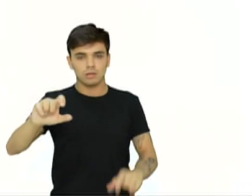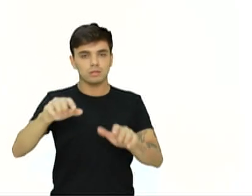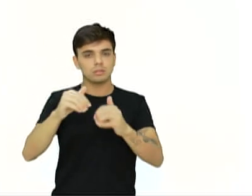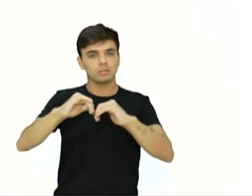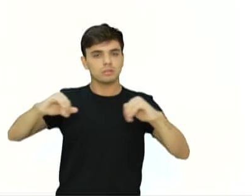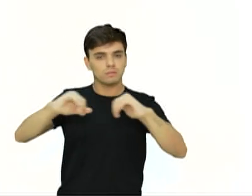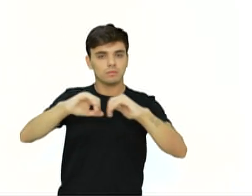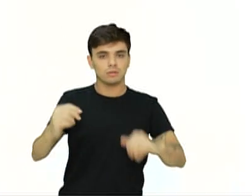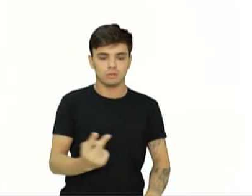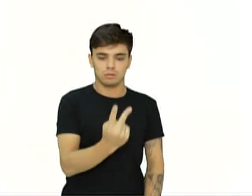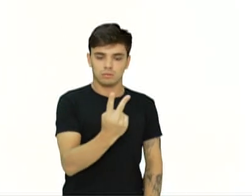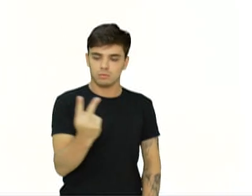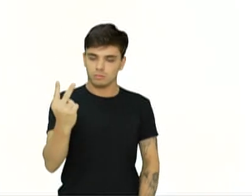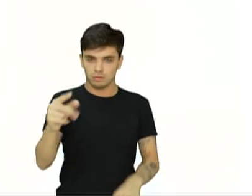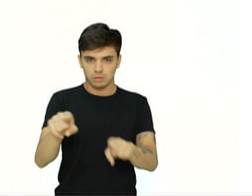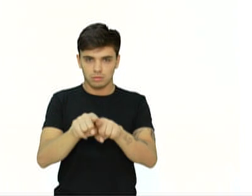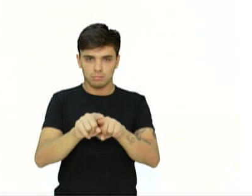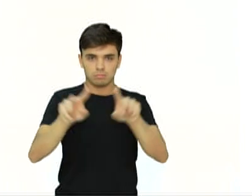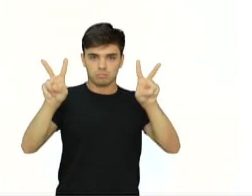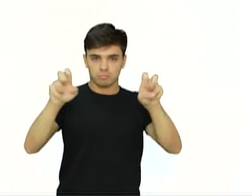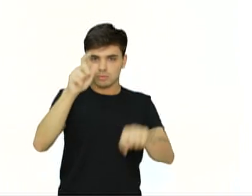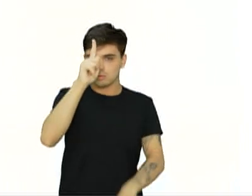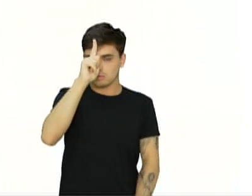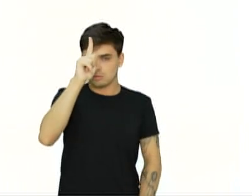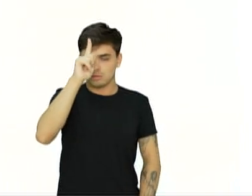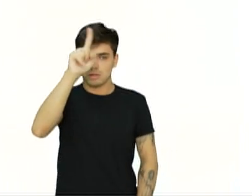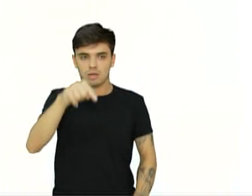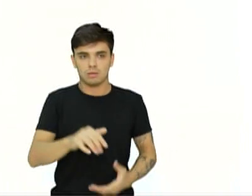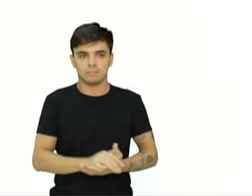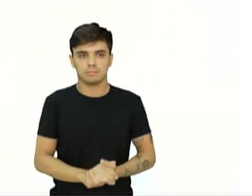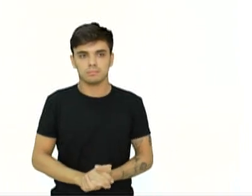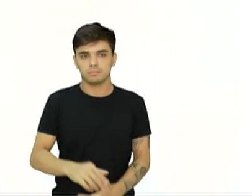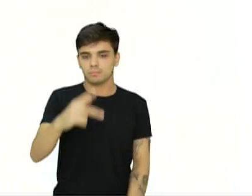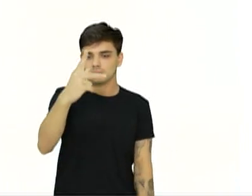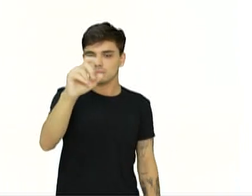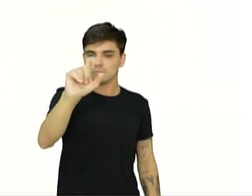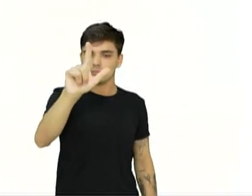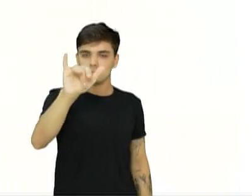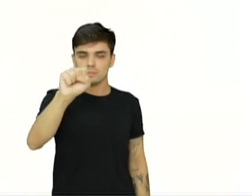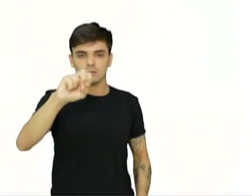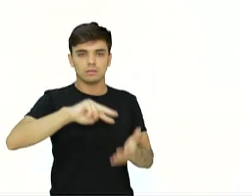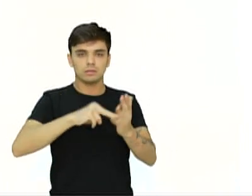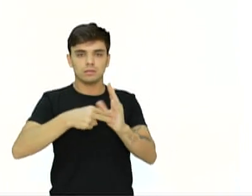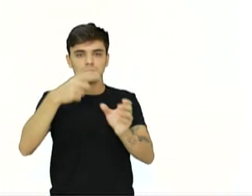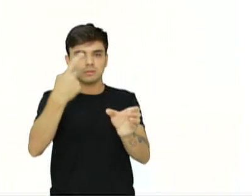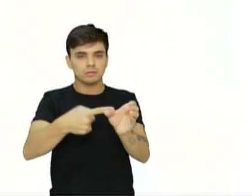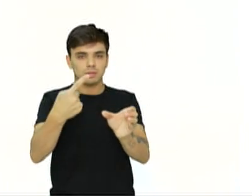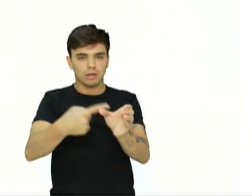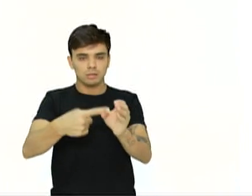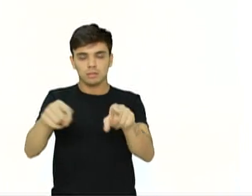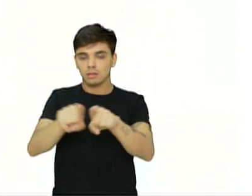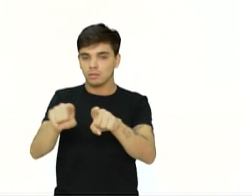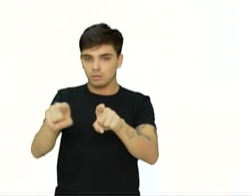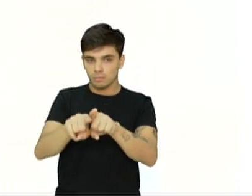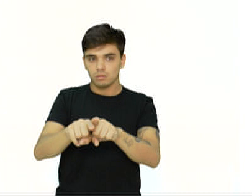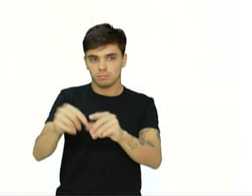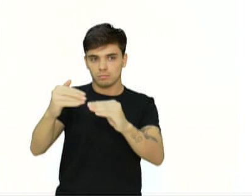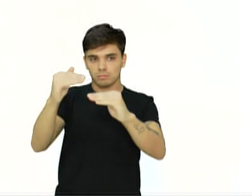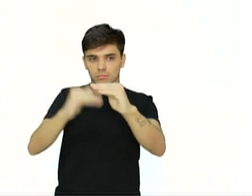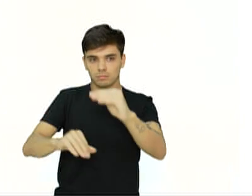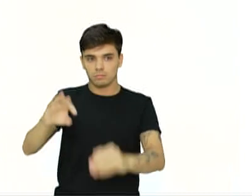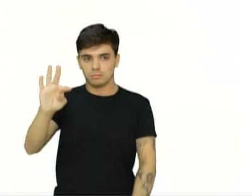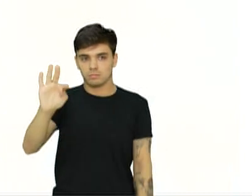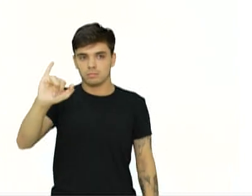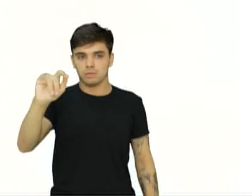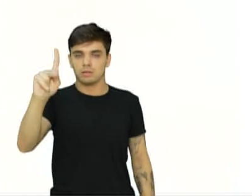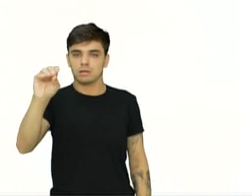aí entre dois outros termos gregos que são os seguintes. Polis, que significa cidade, e